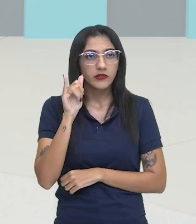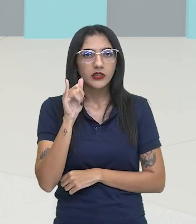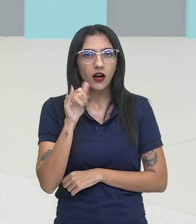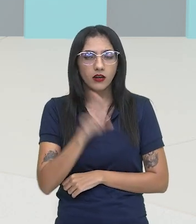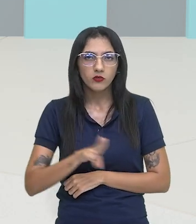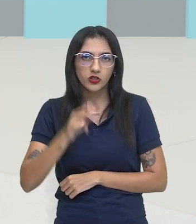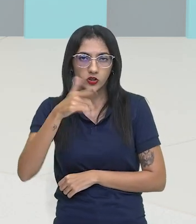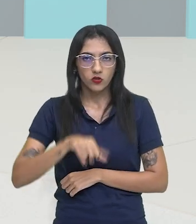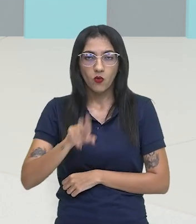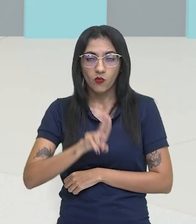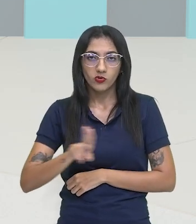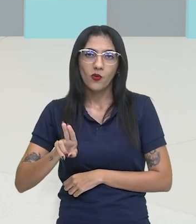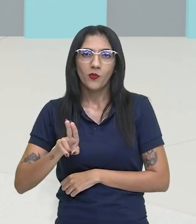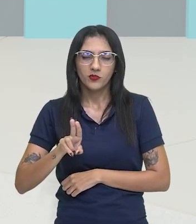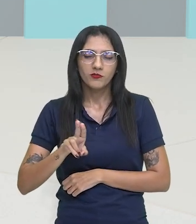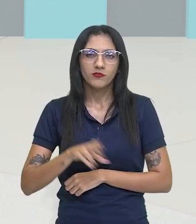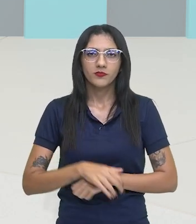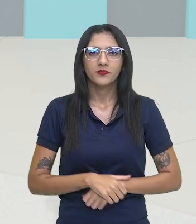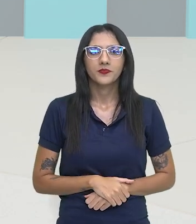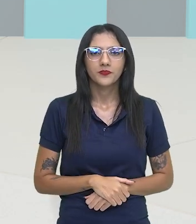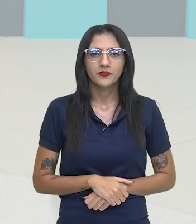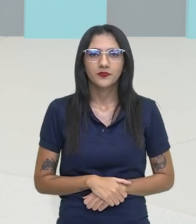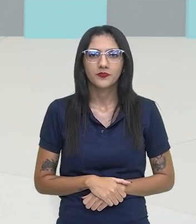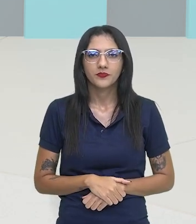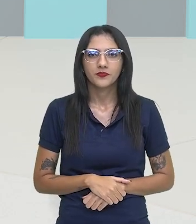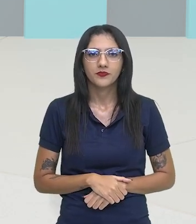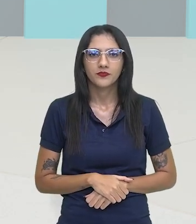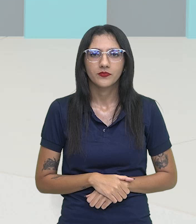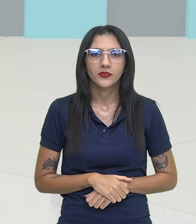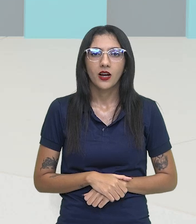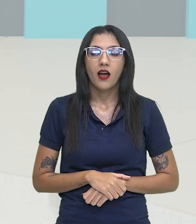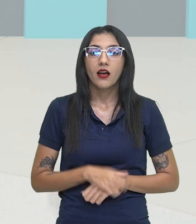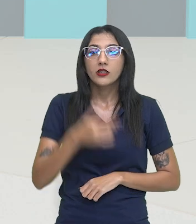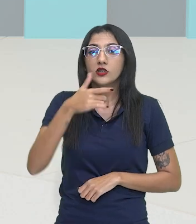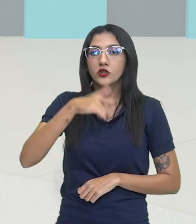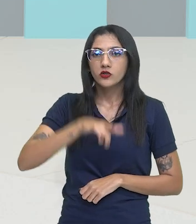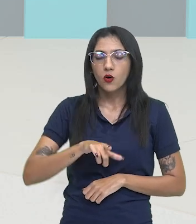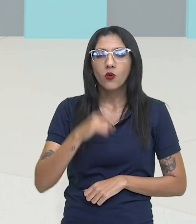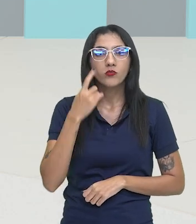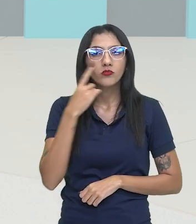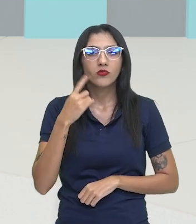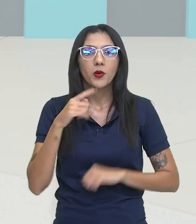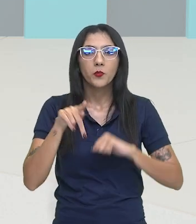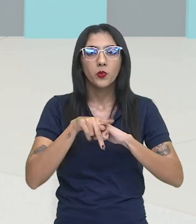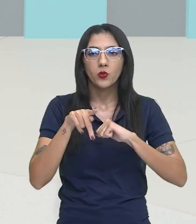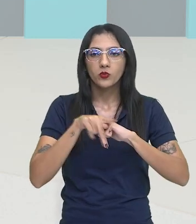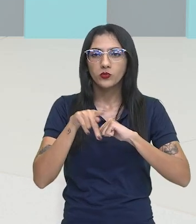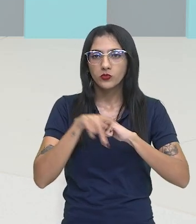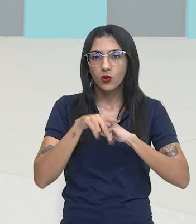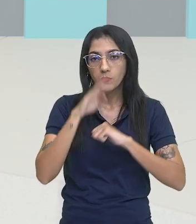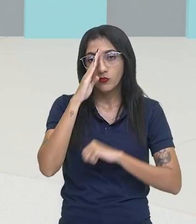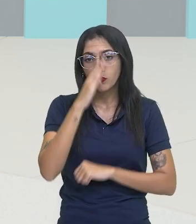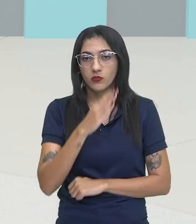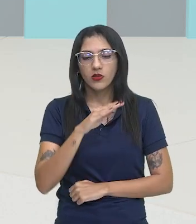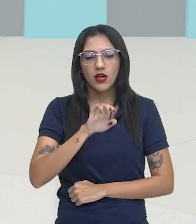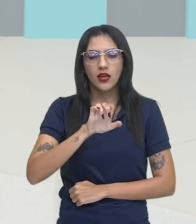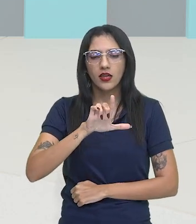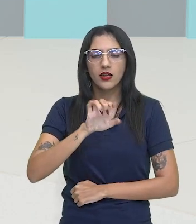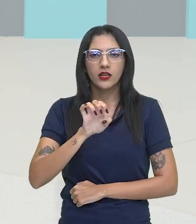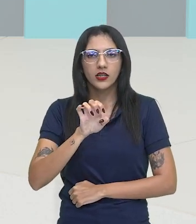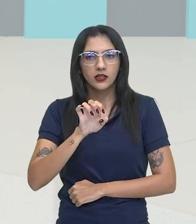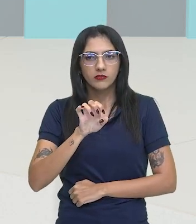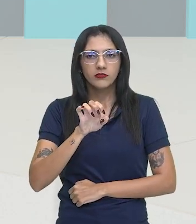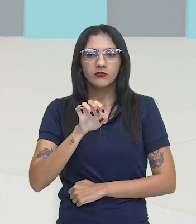dar a ideia de posse. Depois, novamente, para eu não repetir, eu uso um pronome de caso reto, que é o ele, justamente